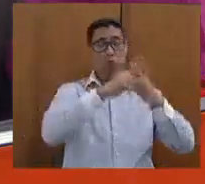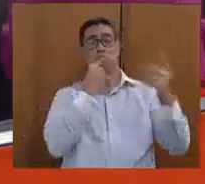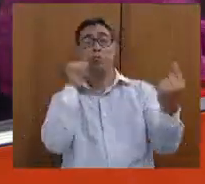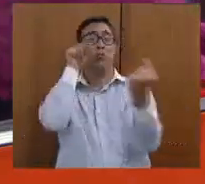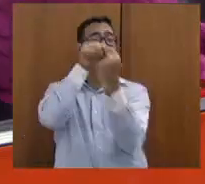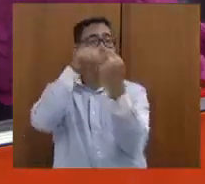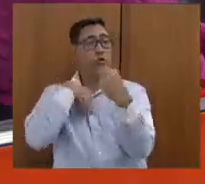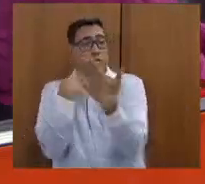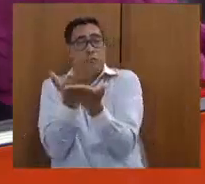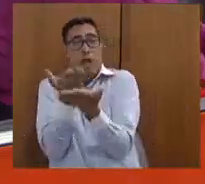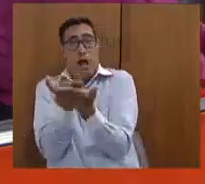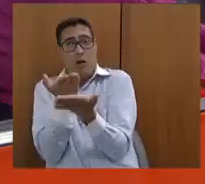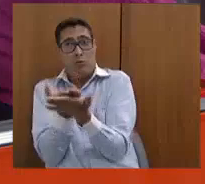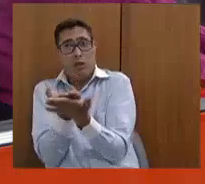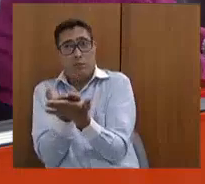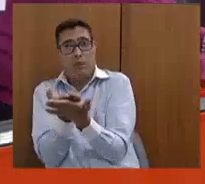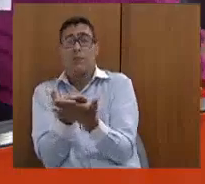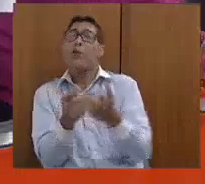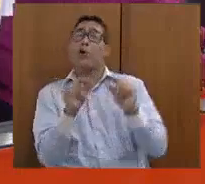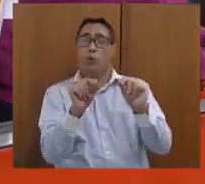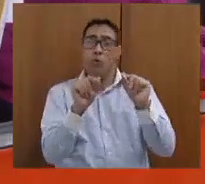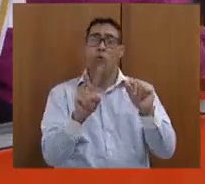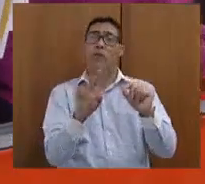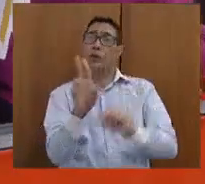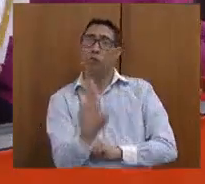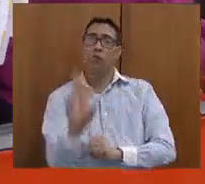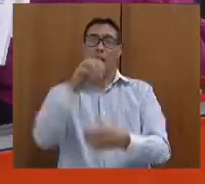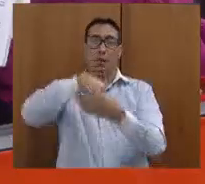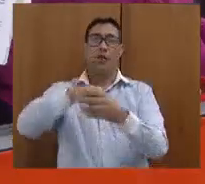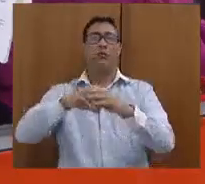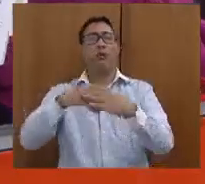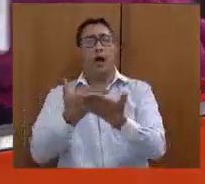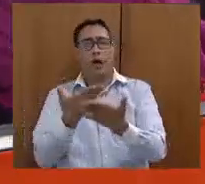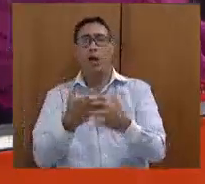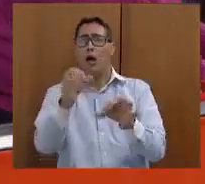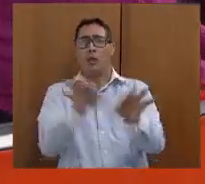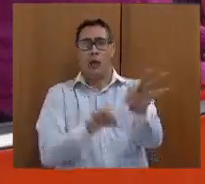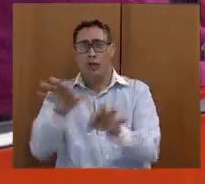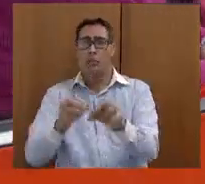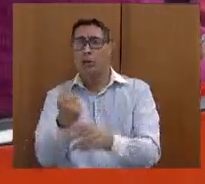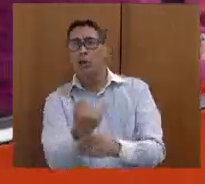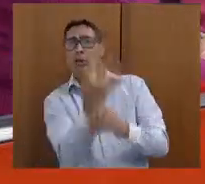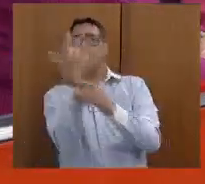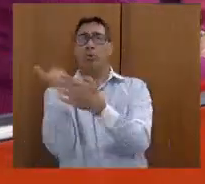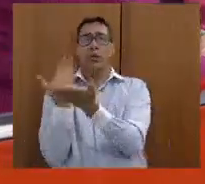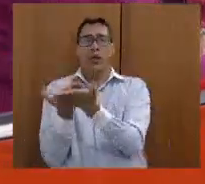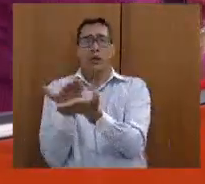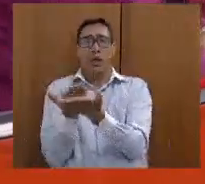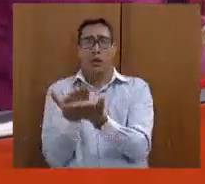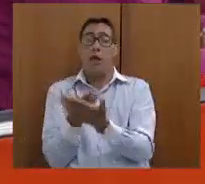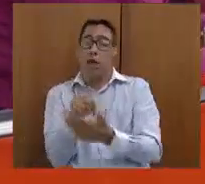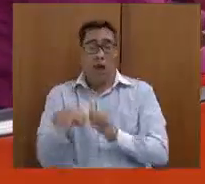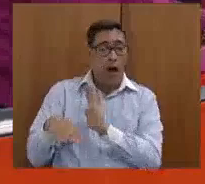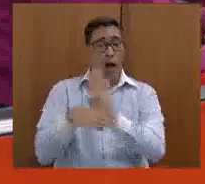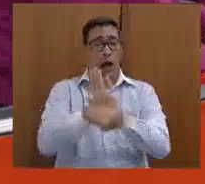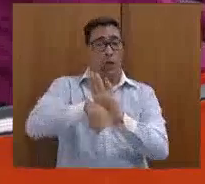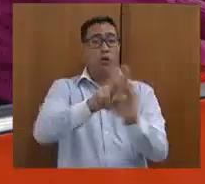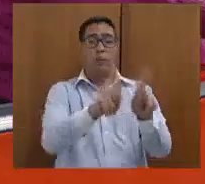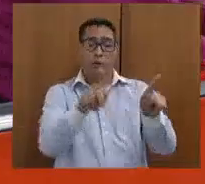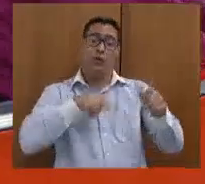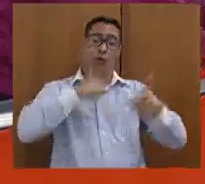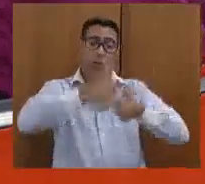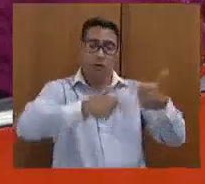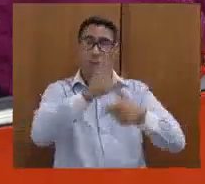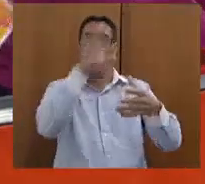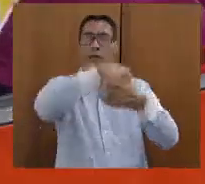objetivo da aula o que vai ser trabalhado Na aula o planejamento Quantas aulas Isso é o que norteiam os nossos professores na nossa